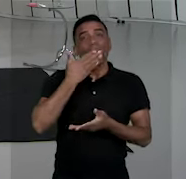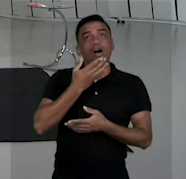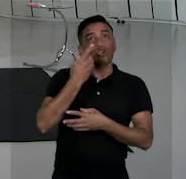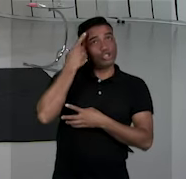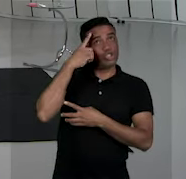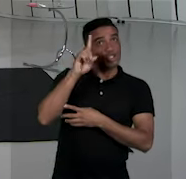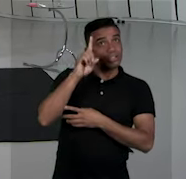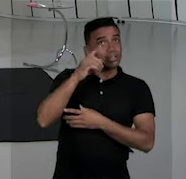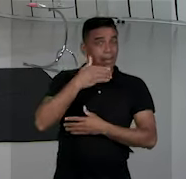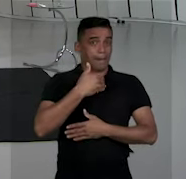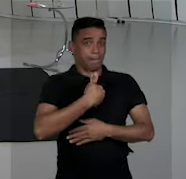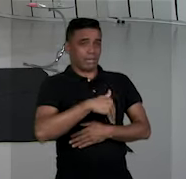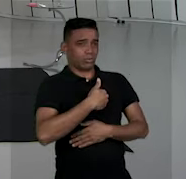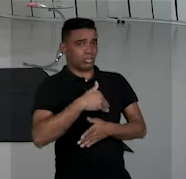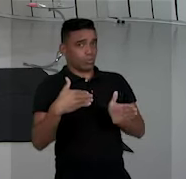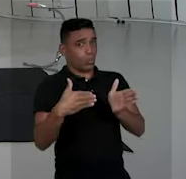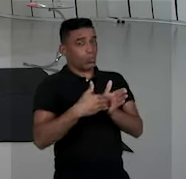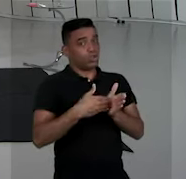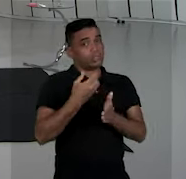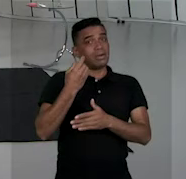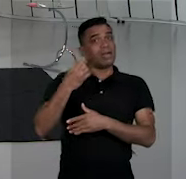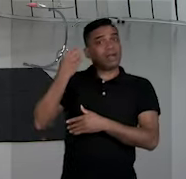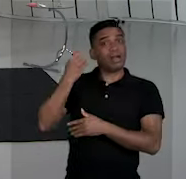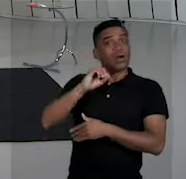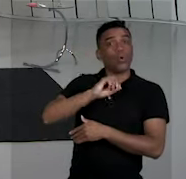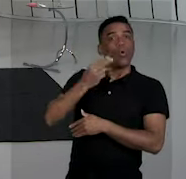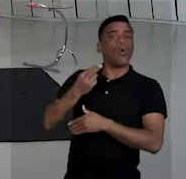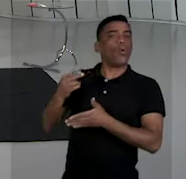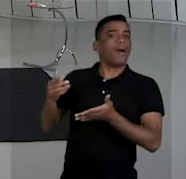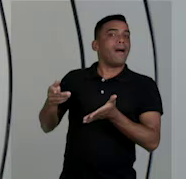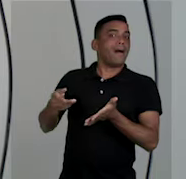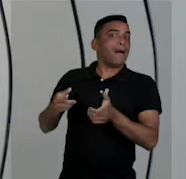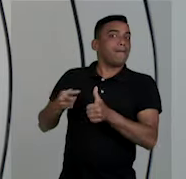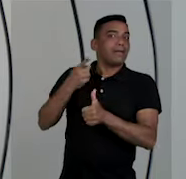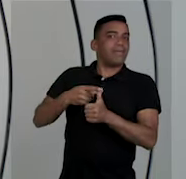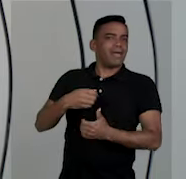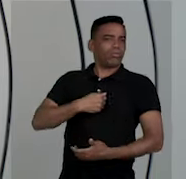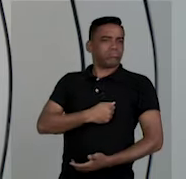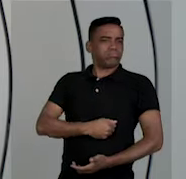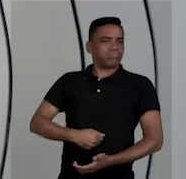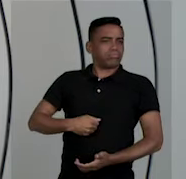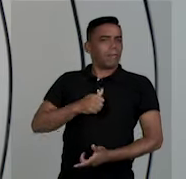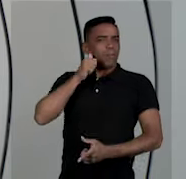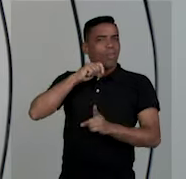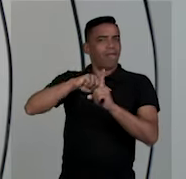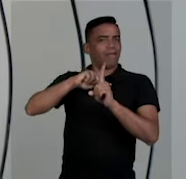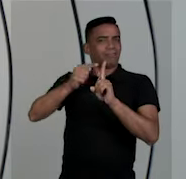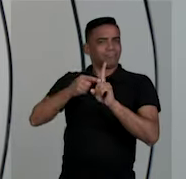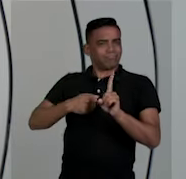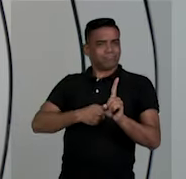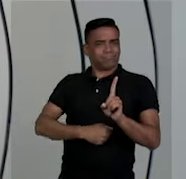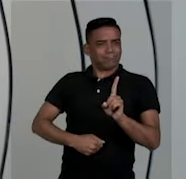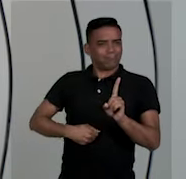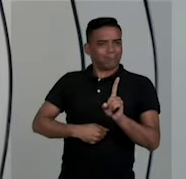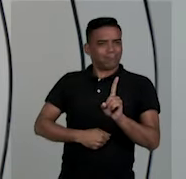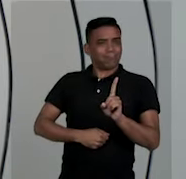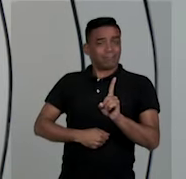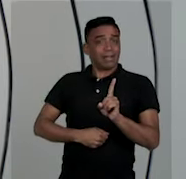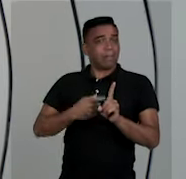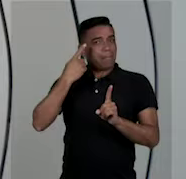última menstruação ou o primeiro ultrassom. E, a partir daí, a gente calcula a idade desse bebê. O